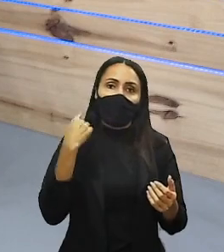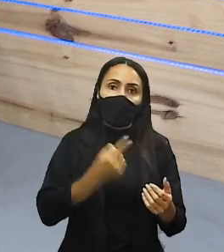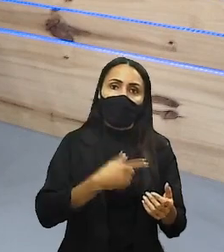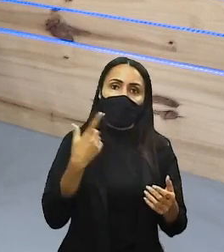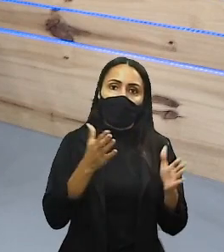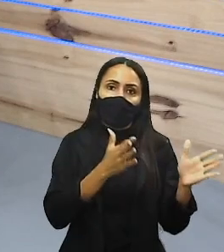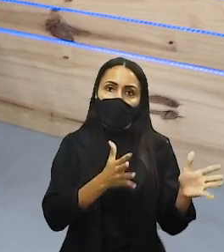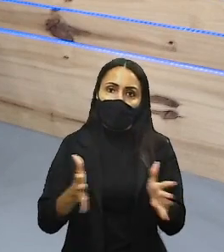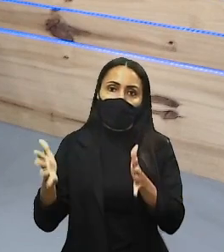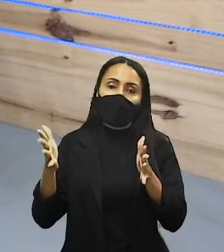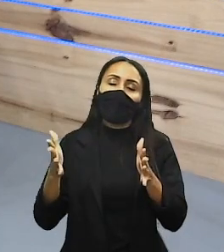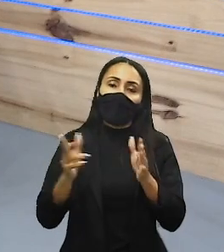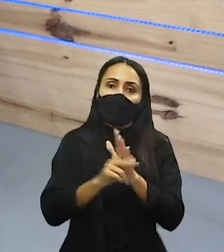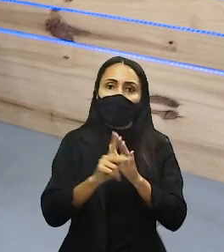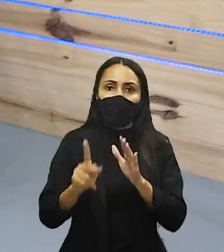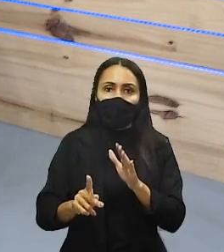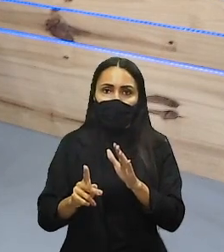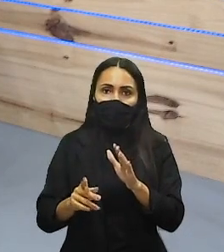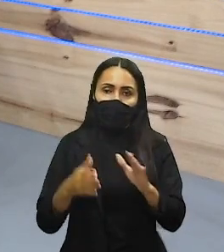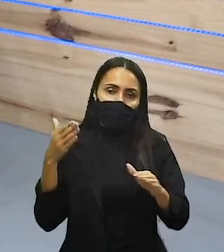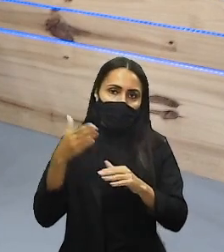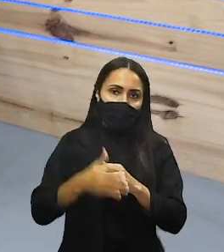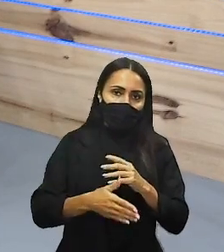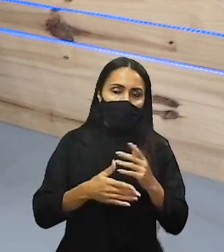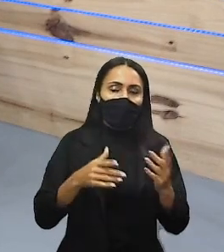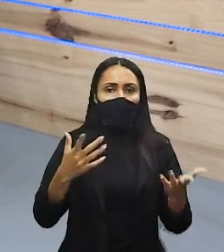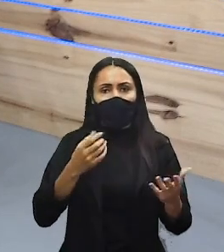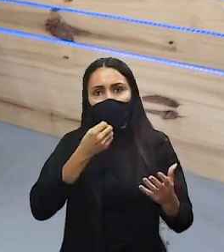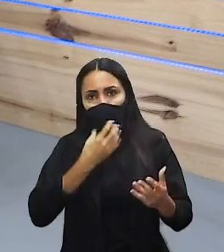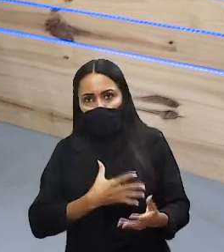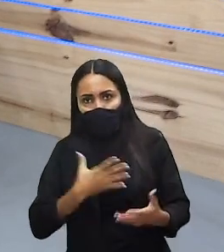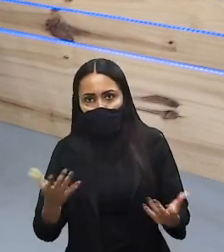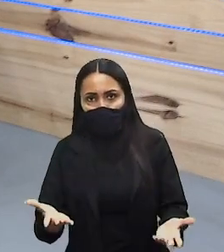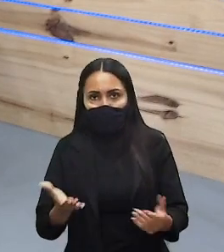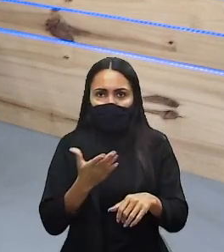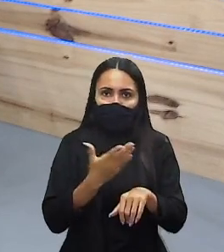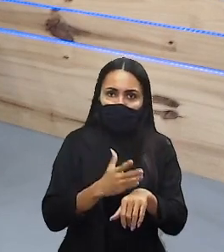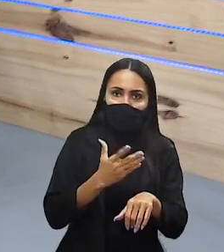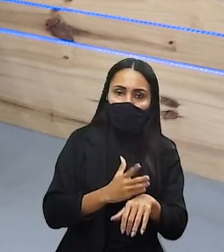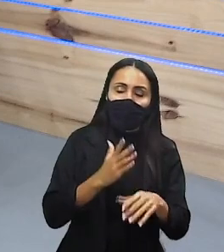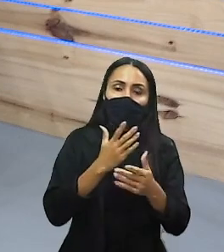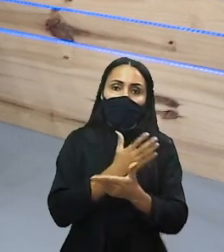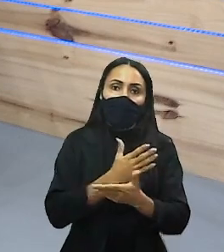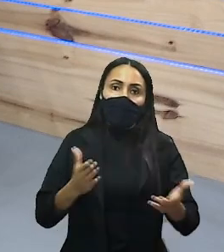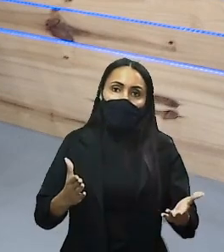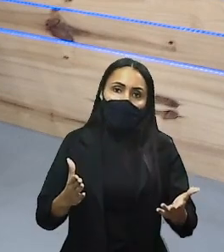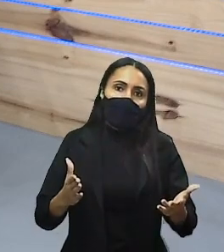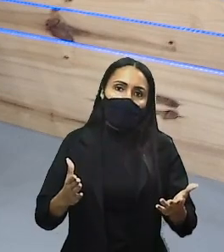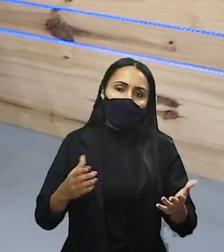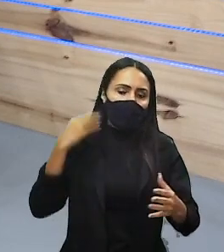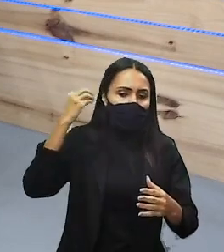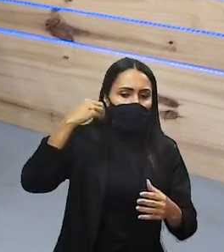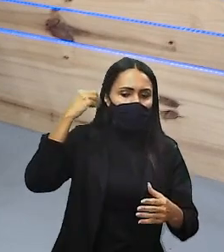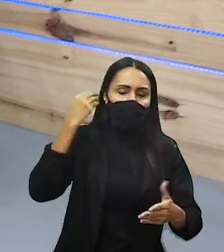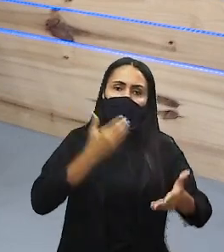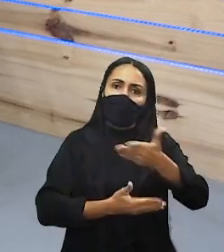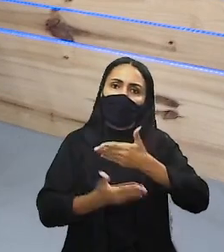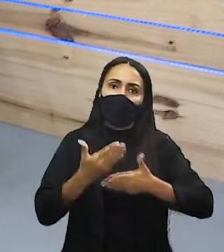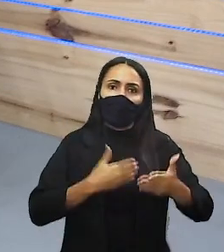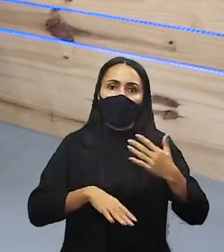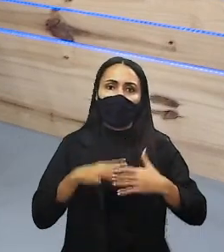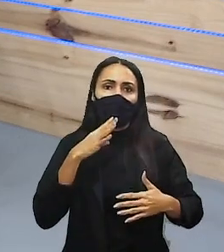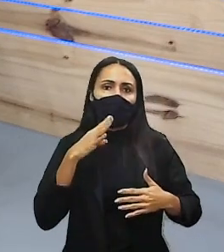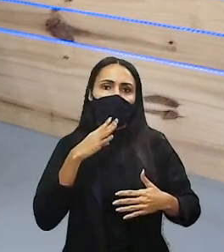de professores que entrou há pouco e muito bom nesse exercício, nessa troca de experiências, ter conhecido a Sônia,